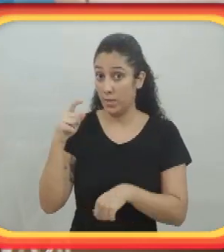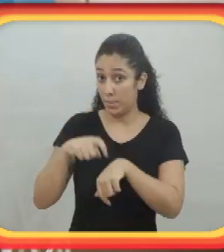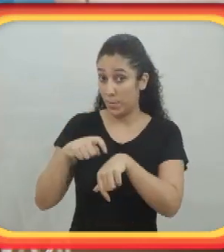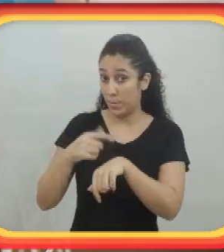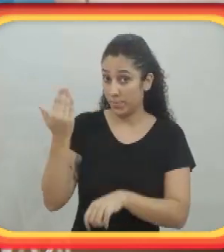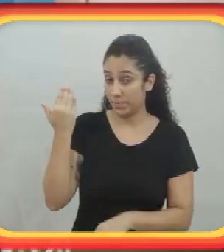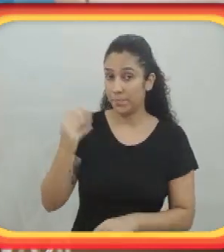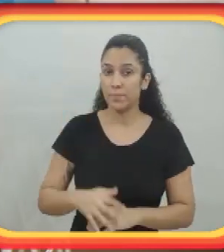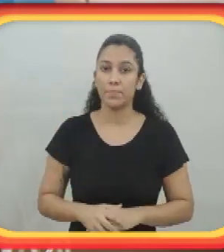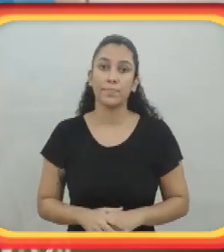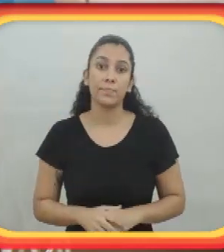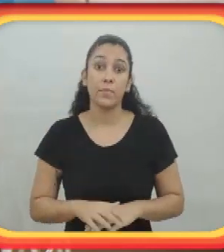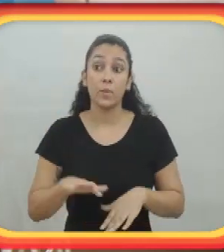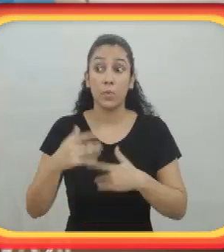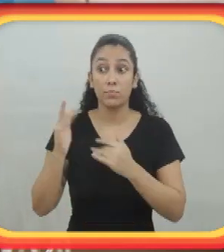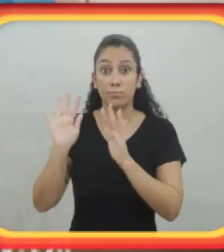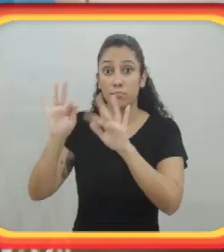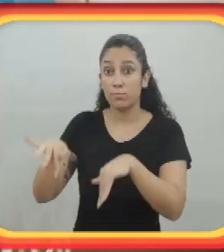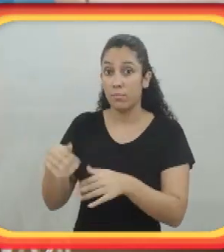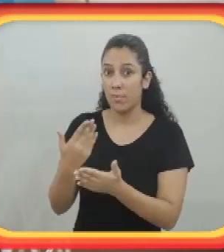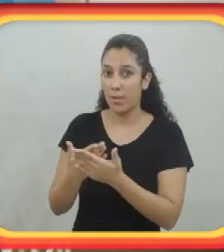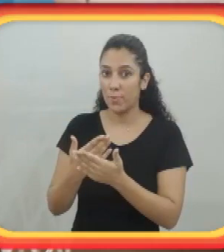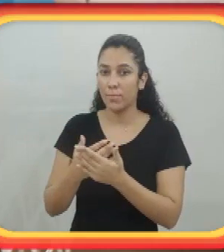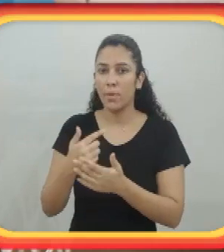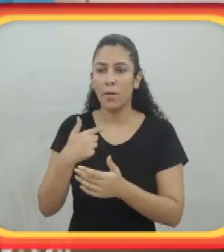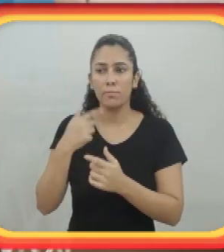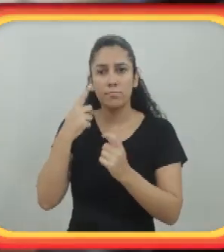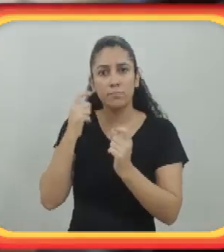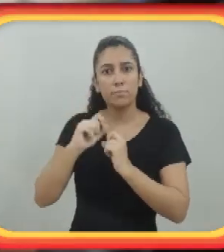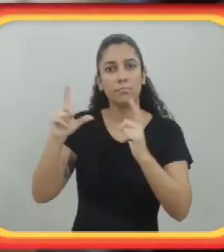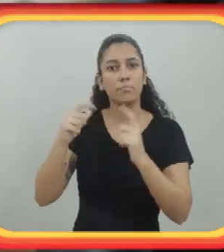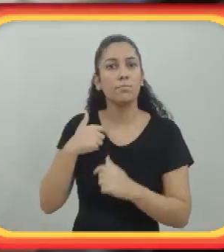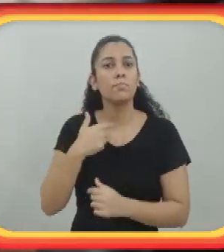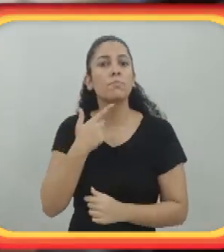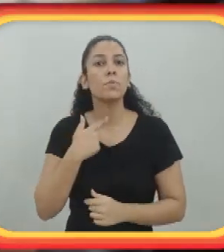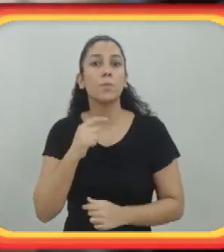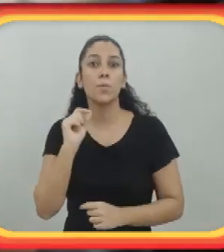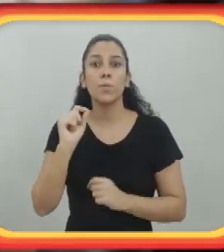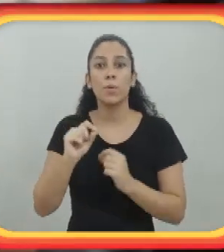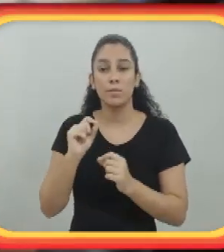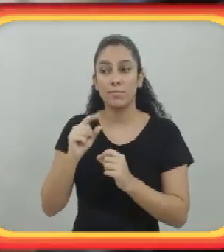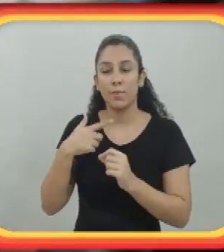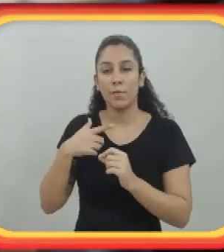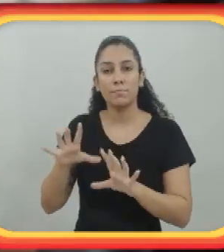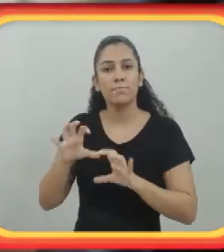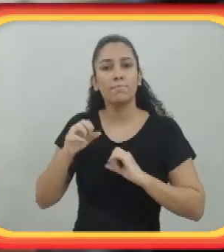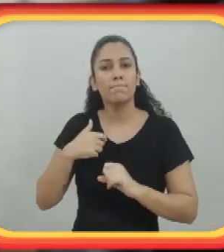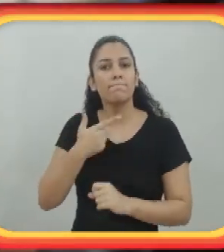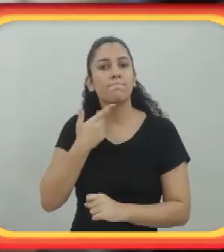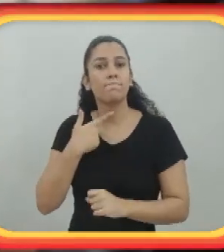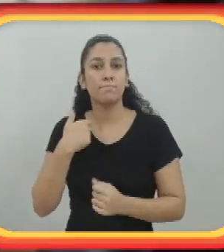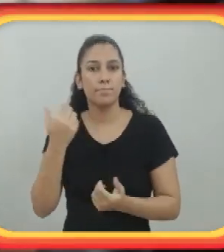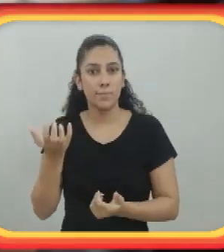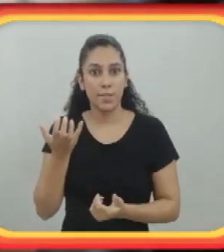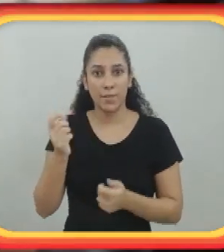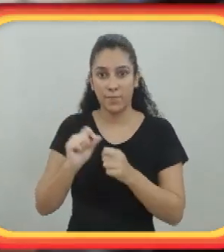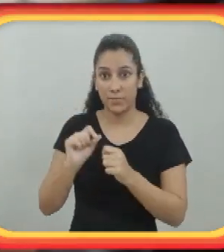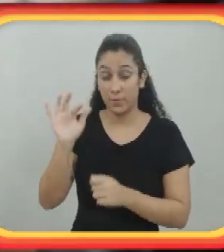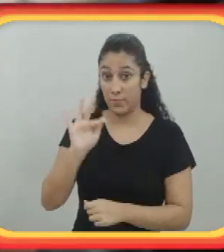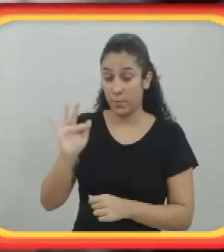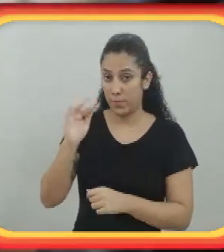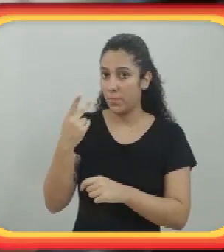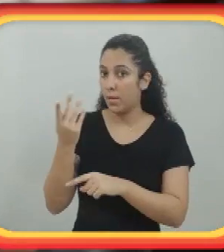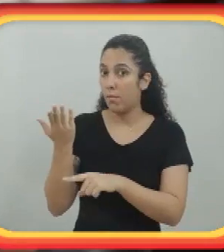mãe e gostei da aula de direito penal. Folhei o código pela primeira vez,